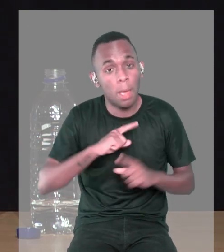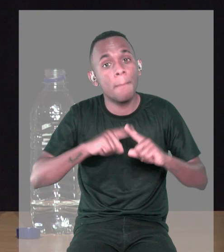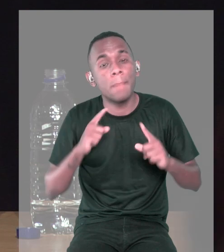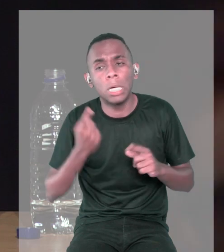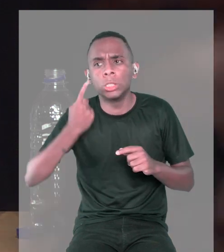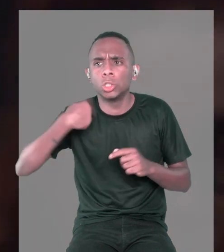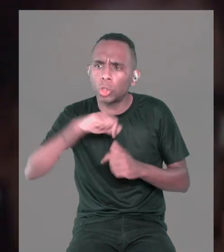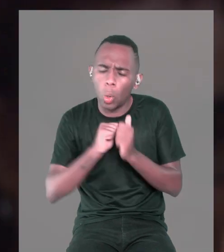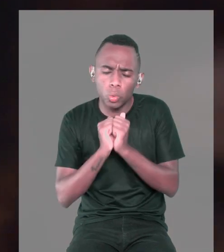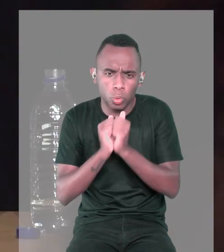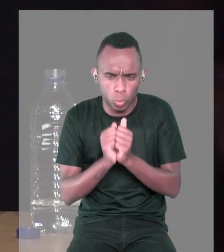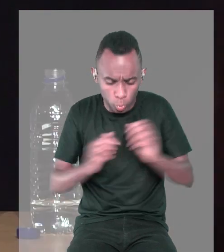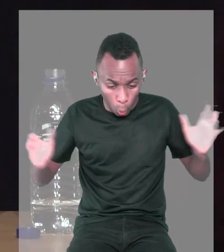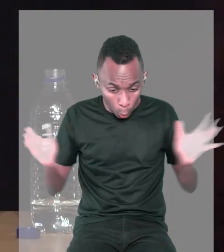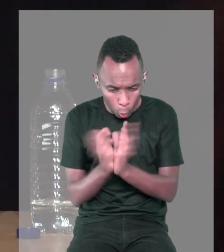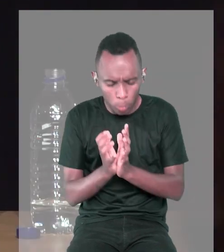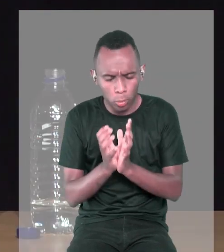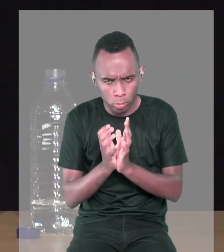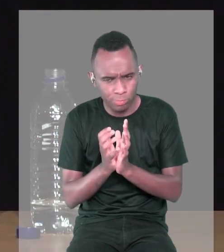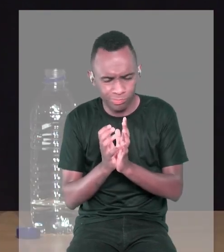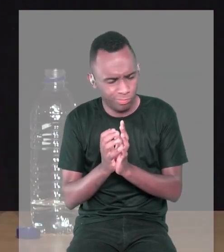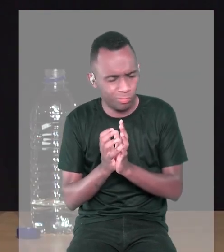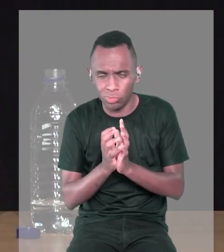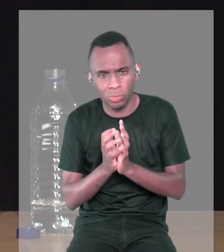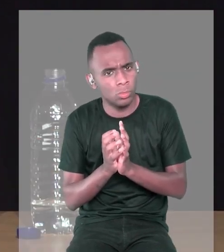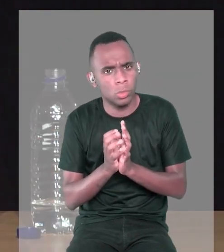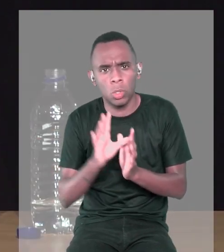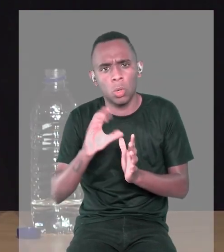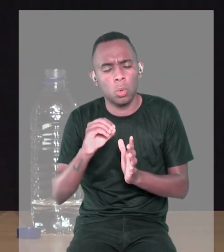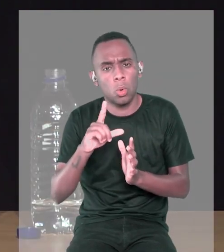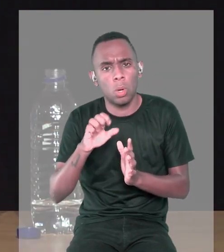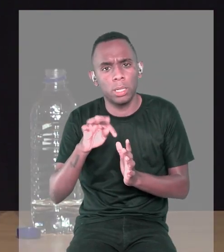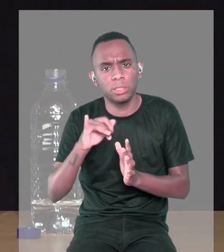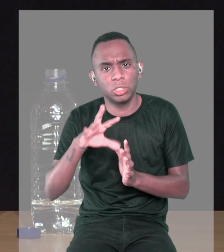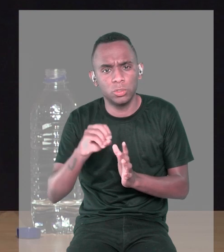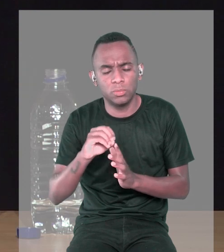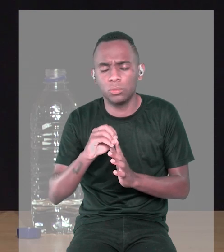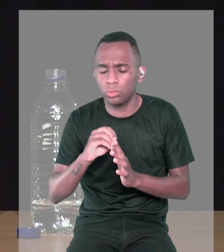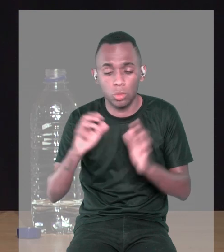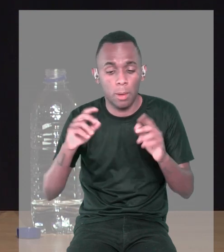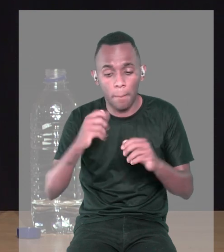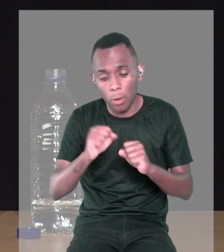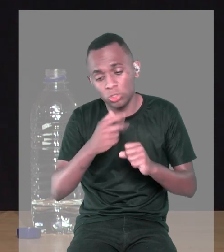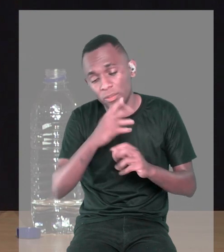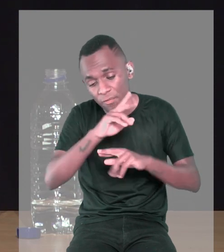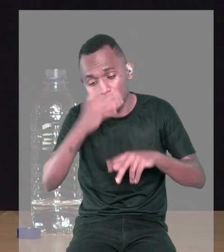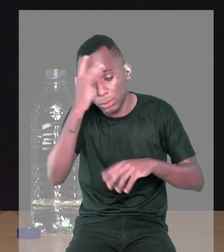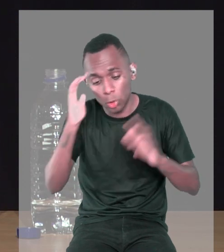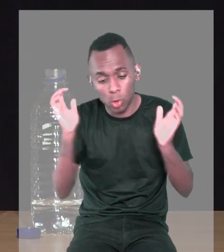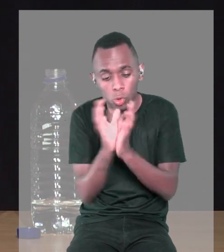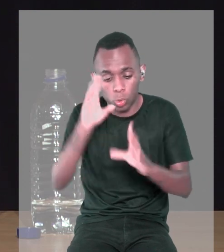homogêneo, coletividade pode ser um monte de gente junto tendo que ficar todo mundo igual. Então, eu acho que ela escolheu a palavra pluralidade para poder